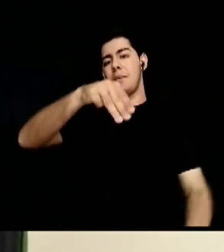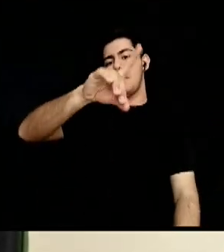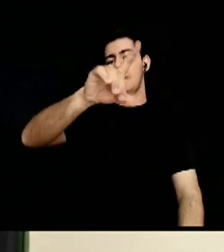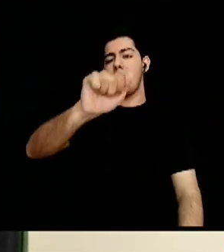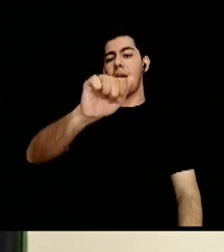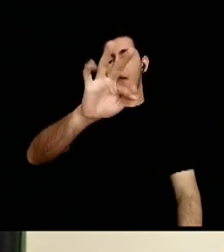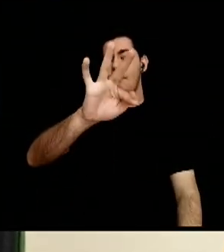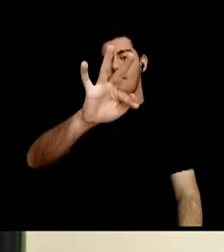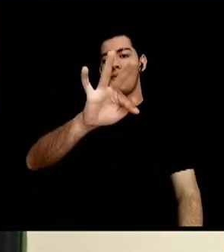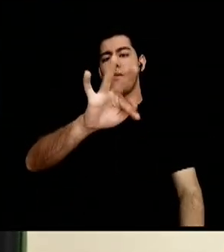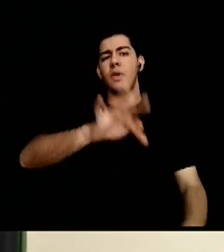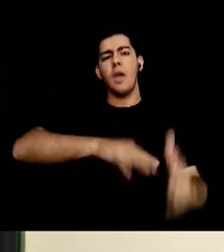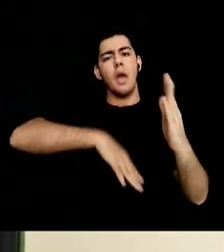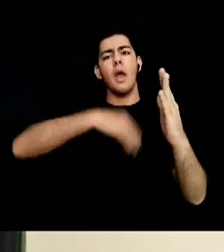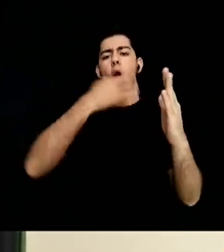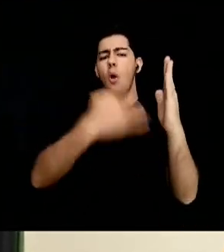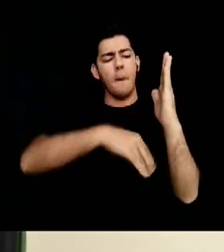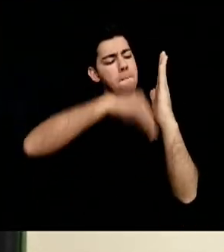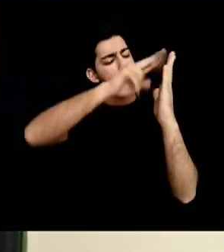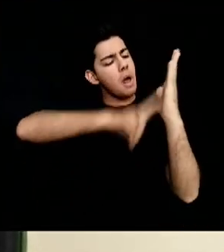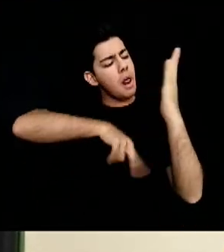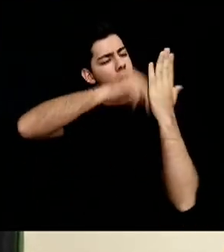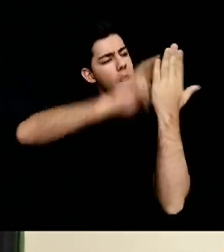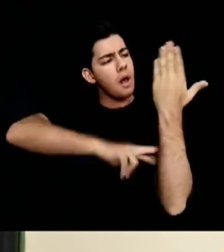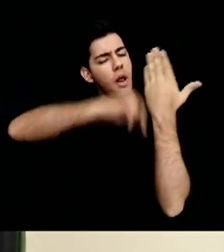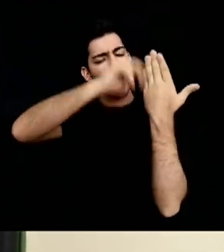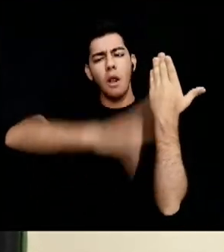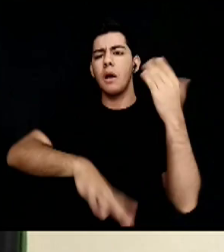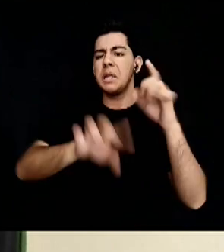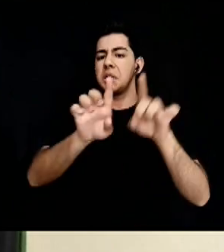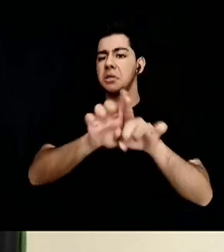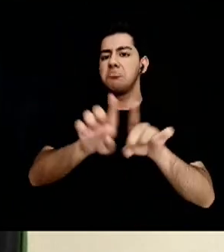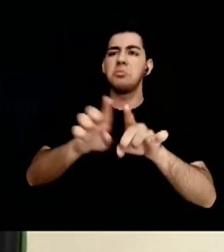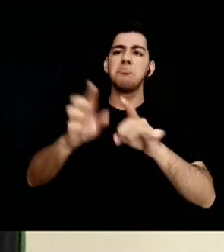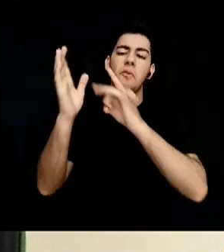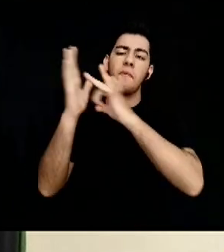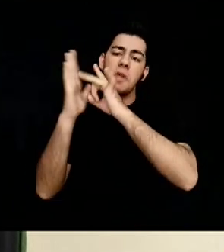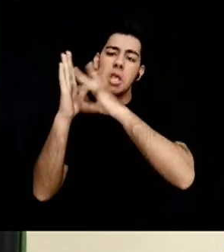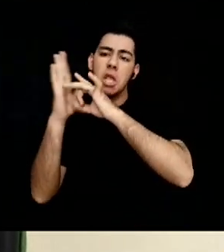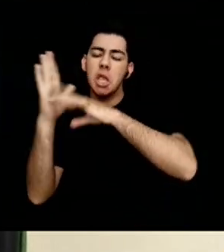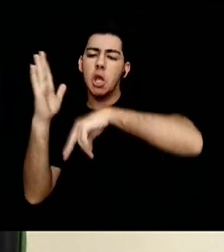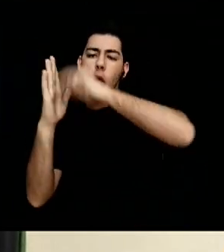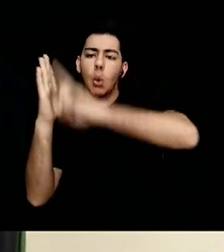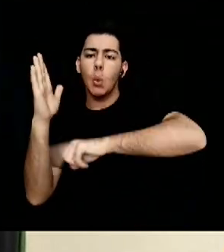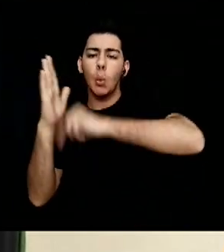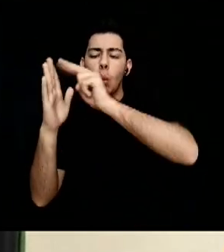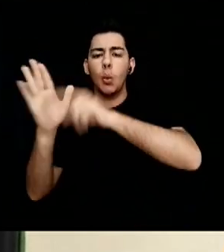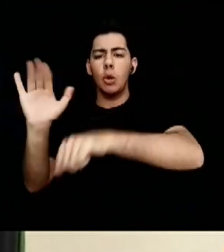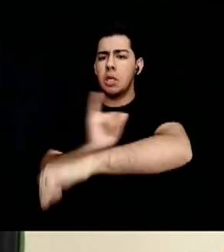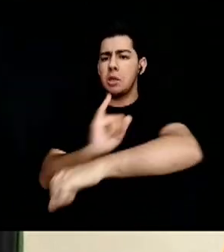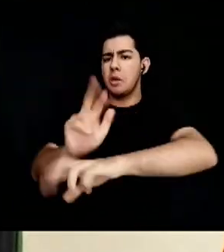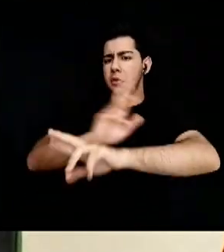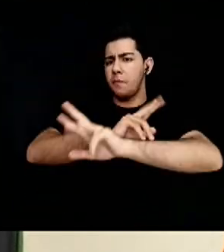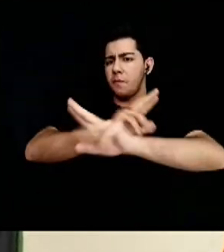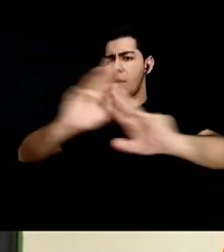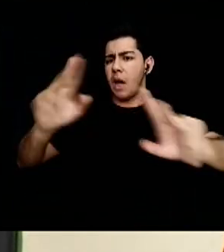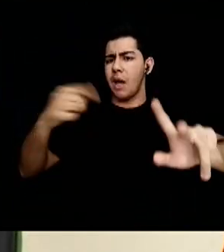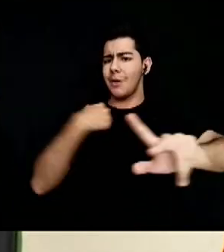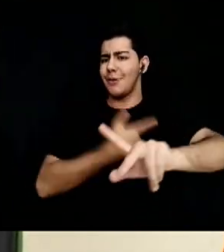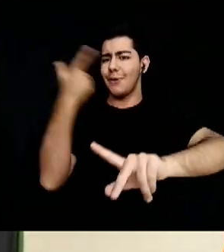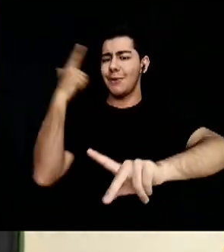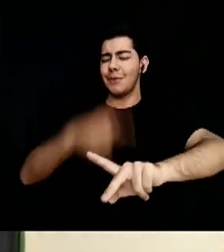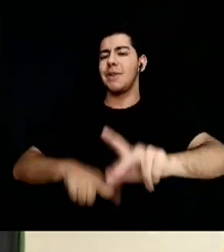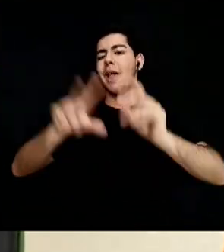cerâmica, para o galvanizado, para o vidro. A maioria das técnicas a gente consegue, né?